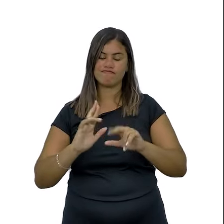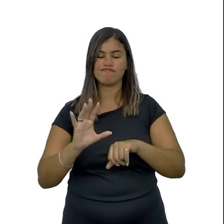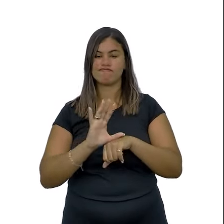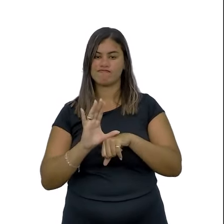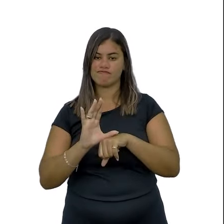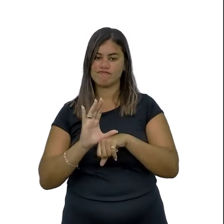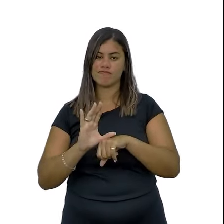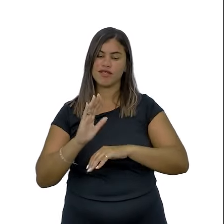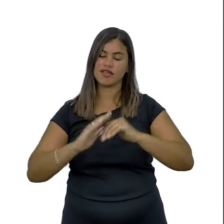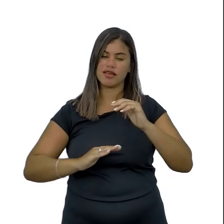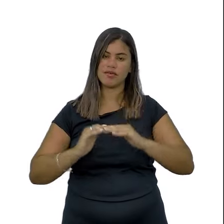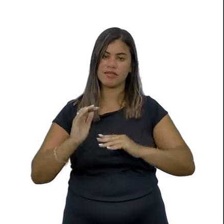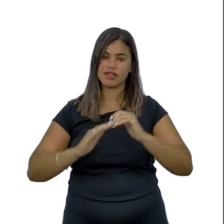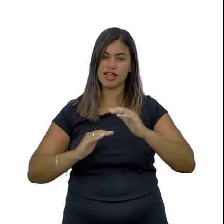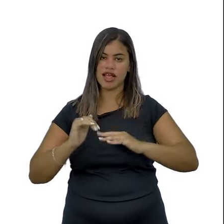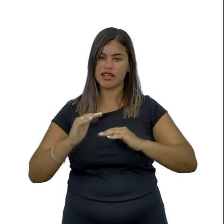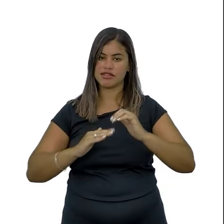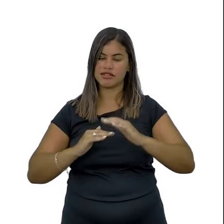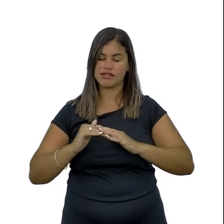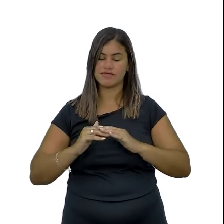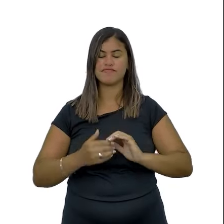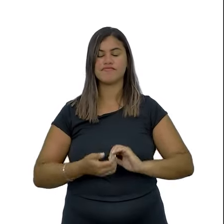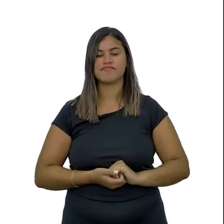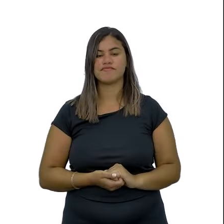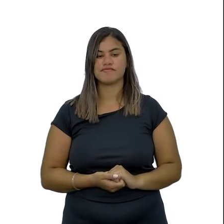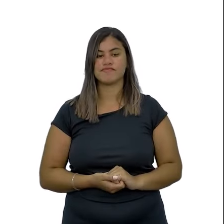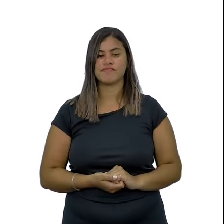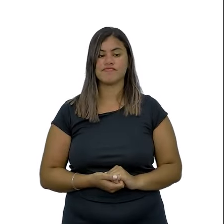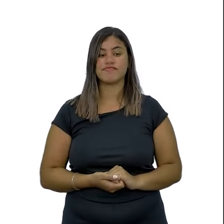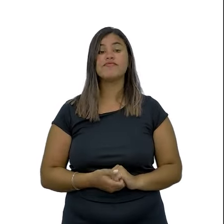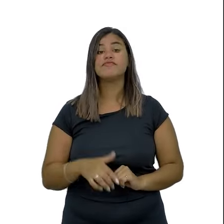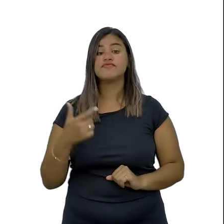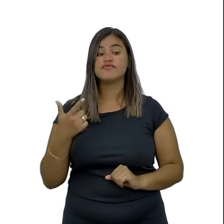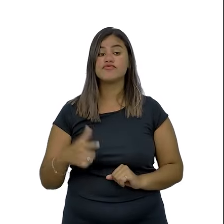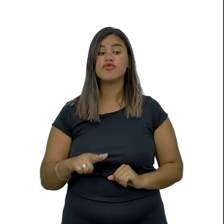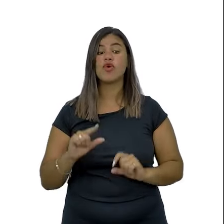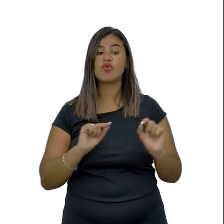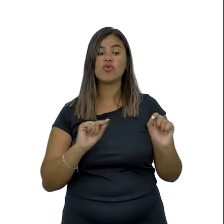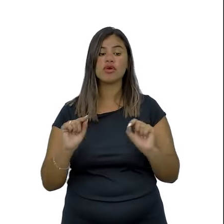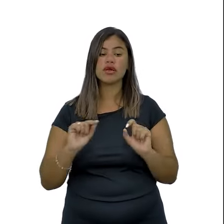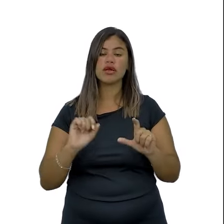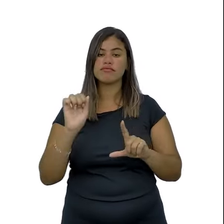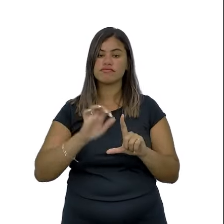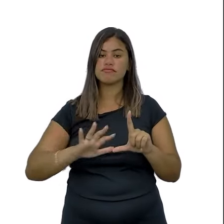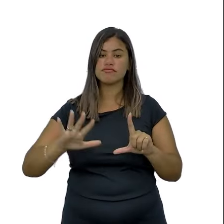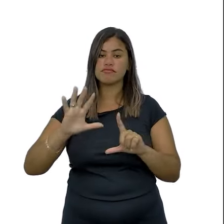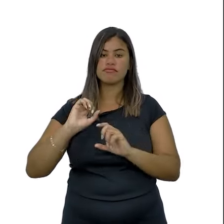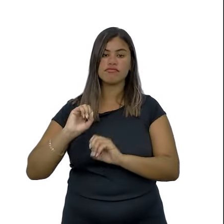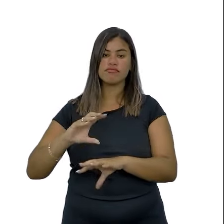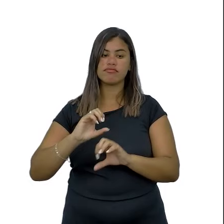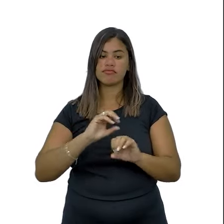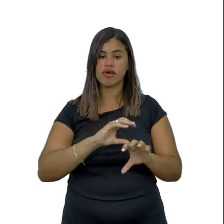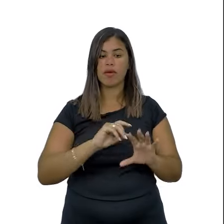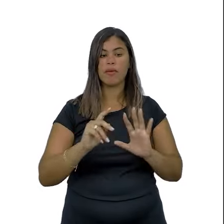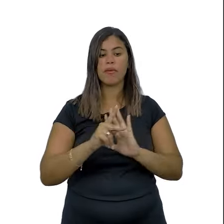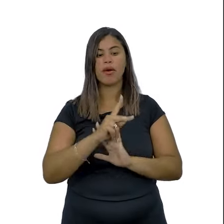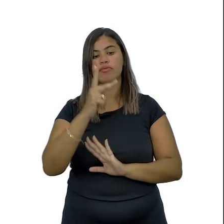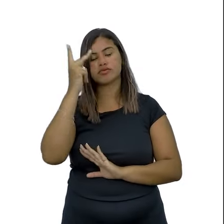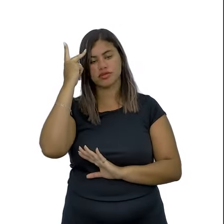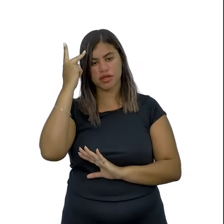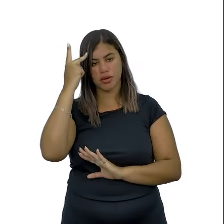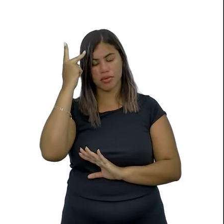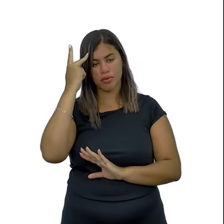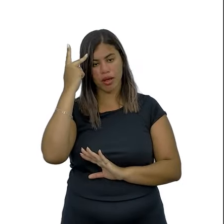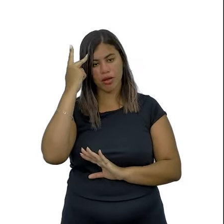conceitos ou habilidades que merecem ser revisitadas. Além do Centro de Mídias, tem a plataforma São Paulo, que